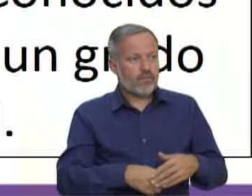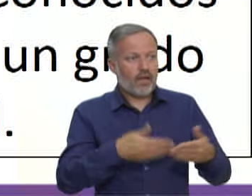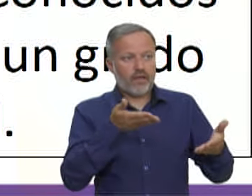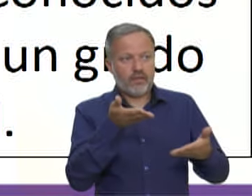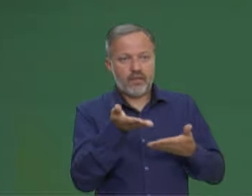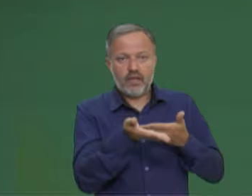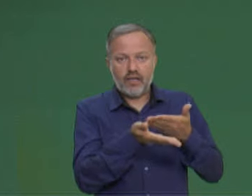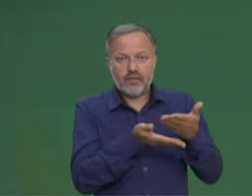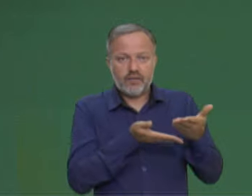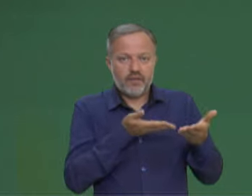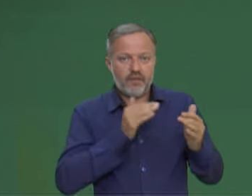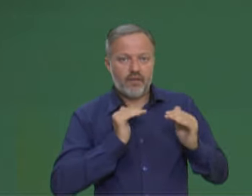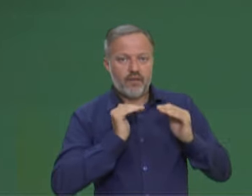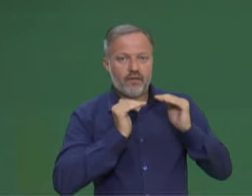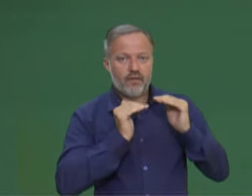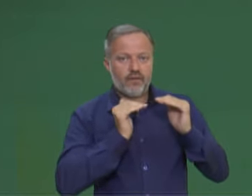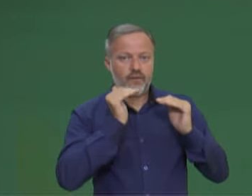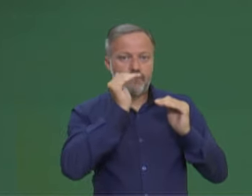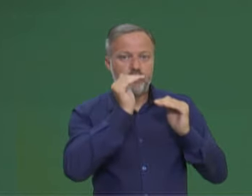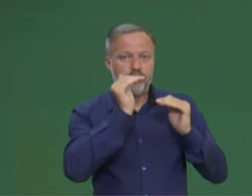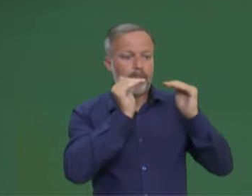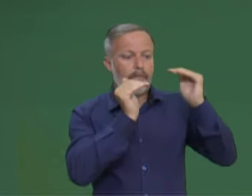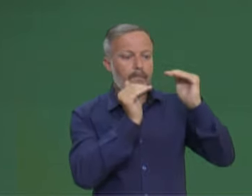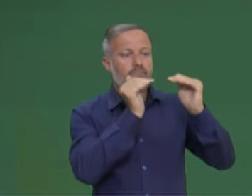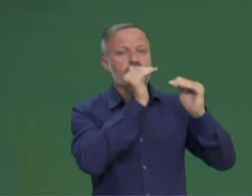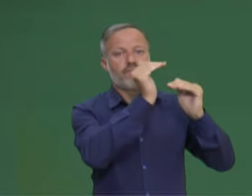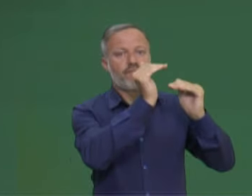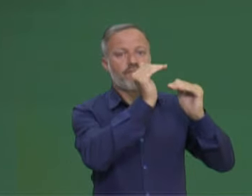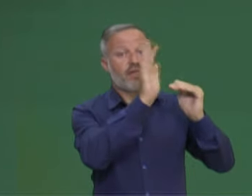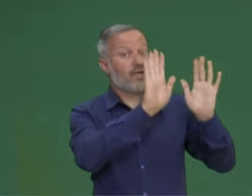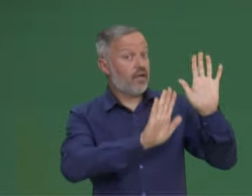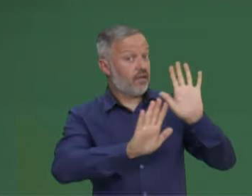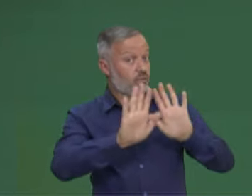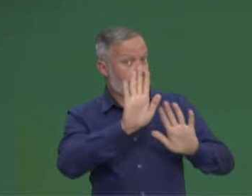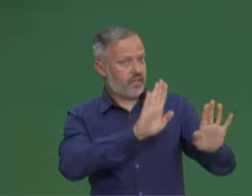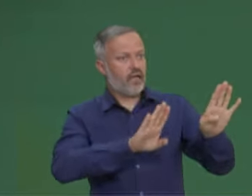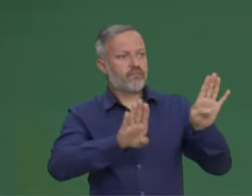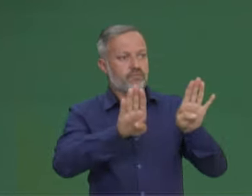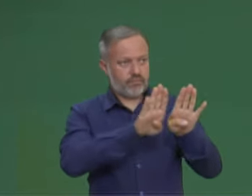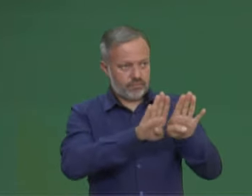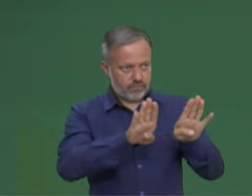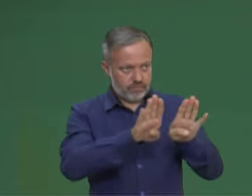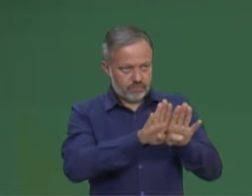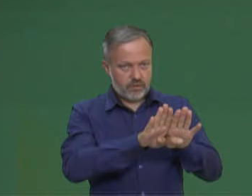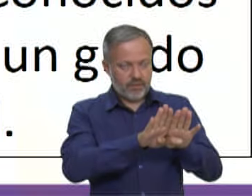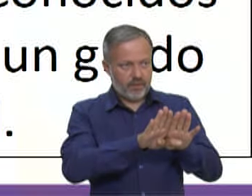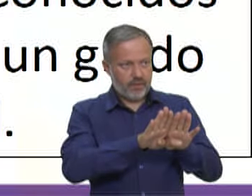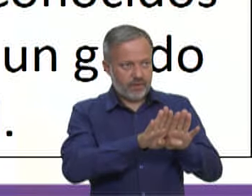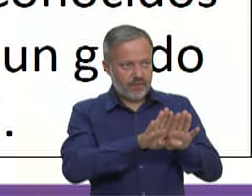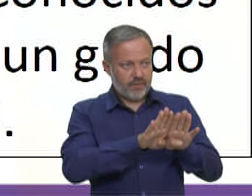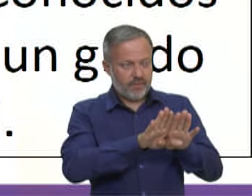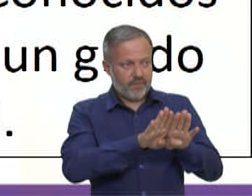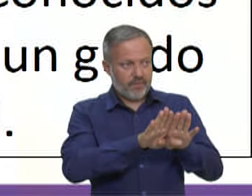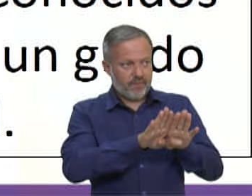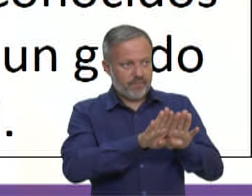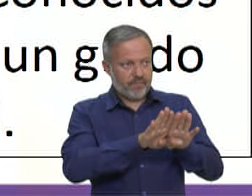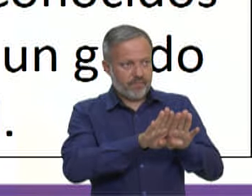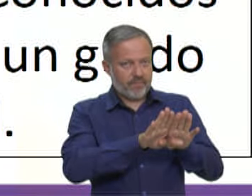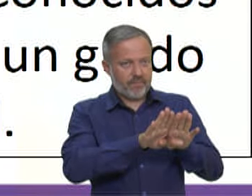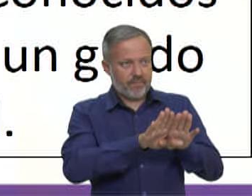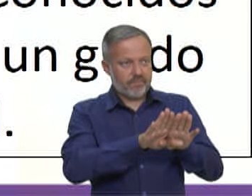de hierarquia. A gente tem que respeitar isso e cuidar com a maneira como empregamos a linguagem. Aqui tem que ser